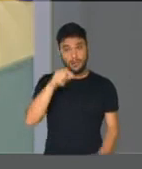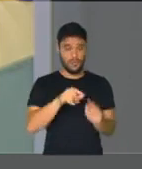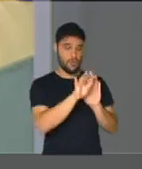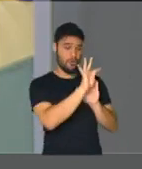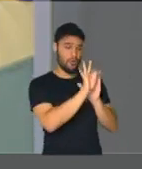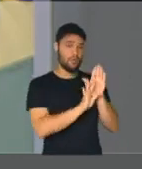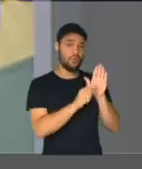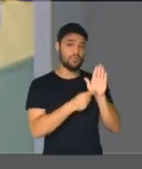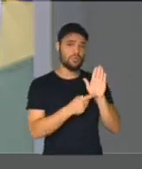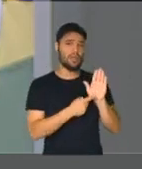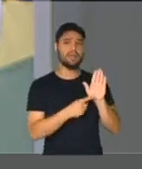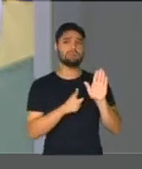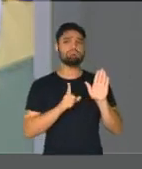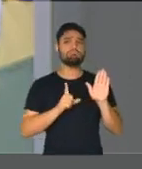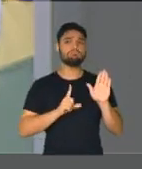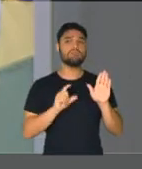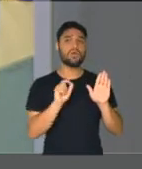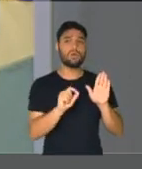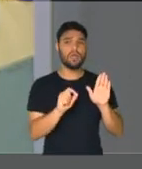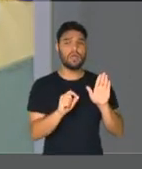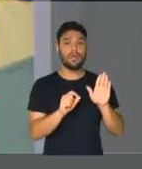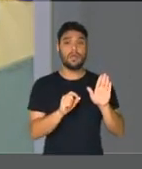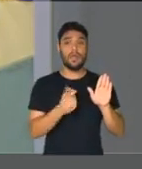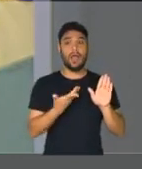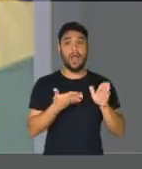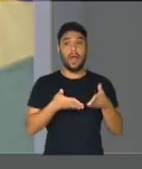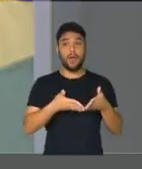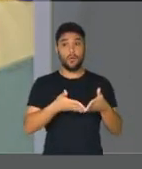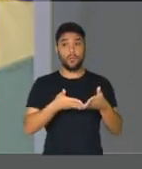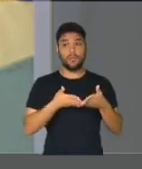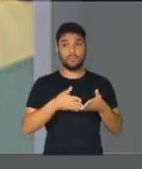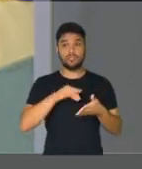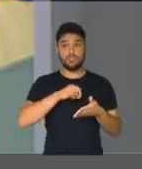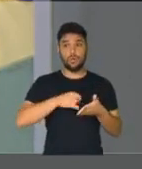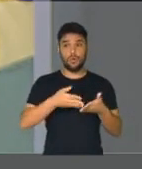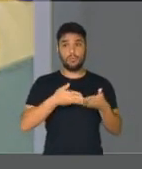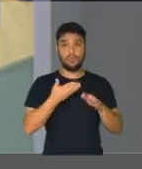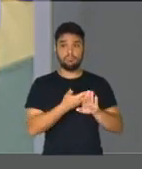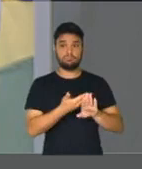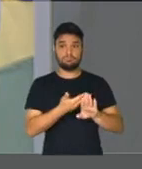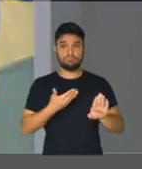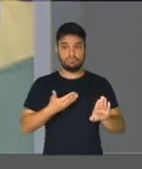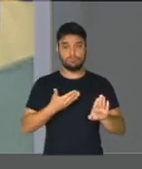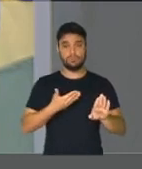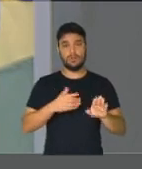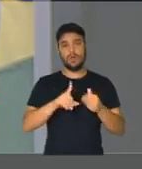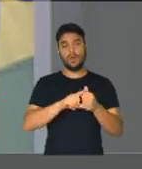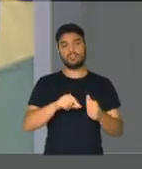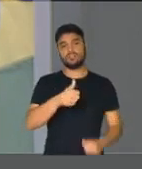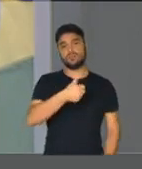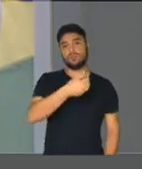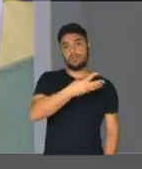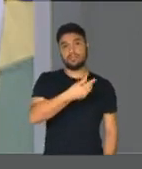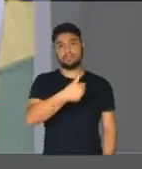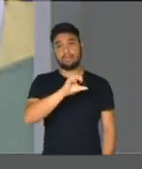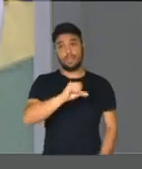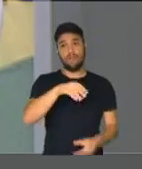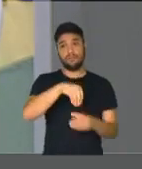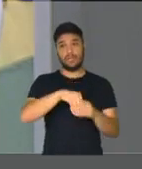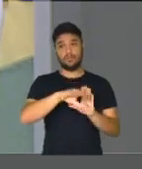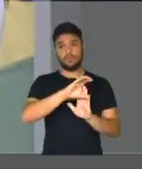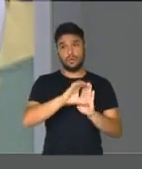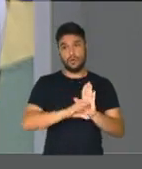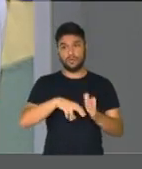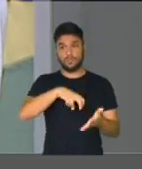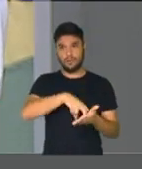texto apresenta que as medidas cautelares diversas da prisão, artigo 319 do Código de Processo